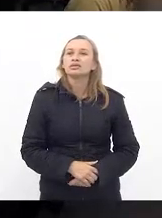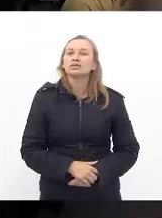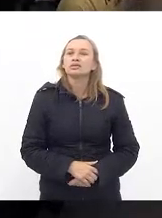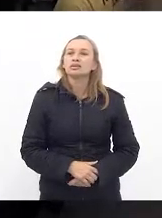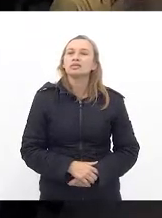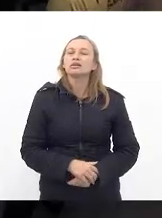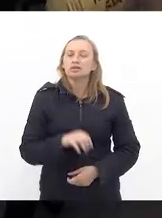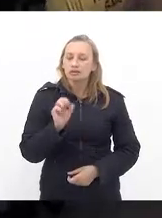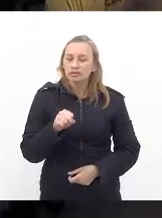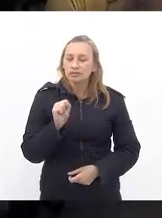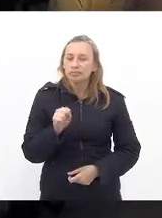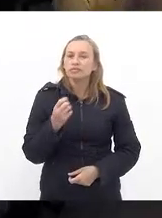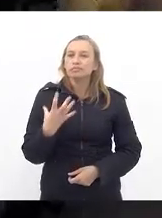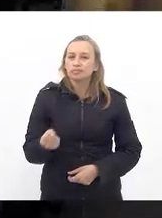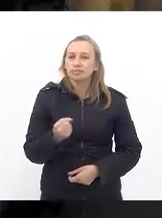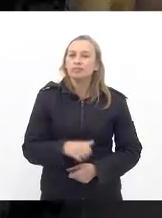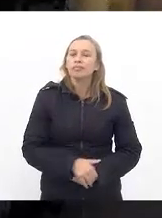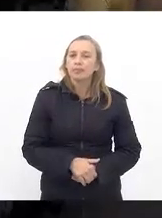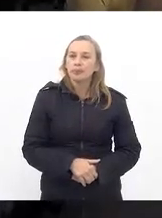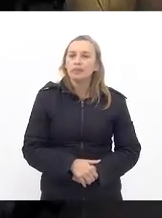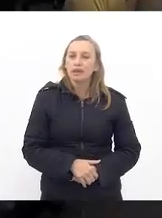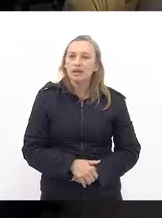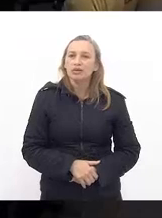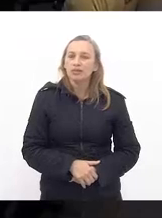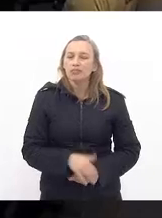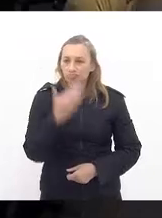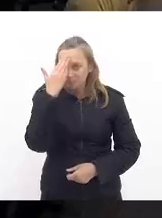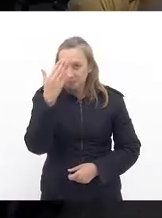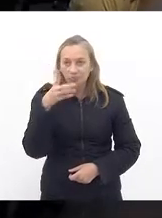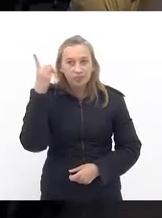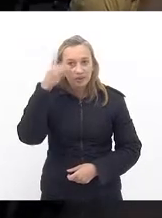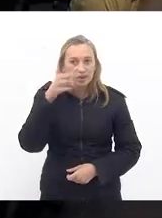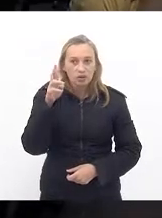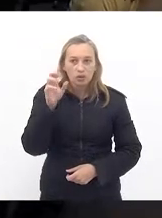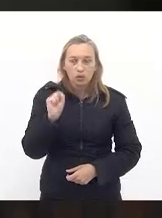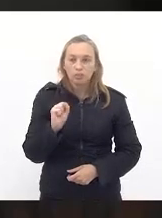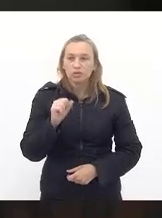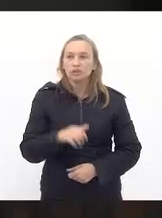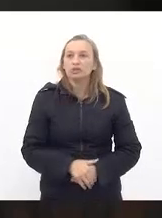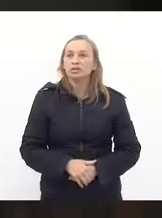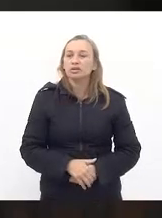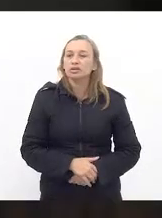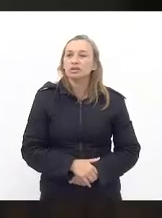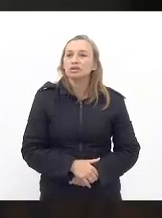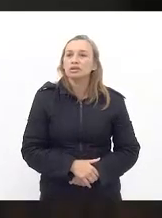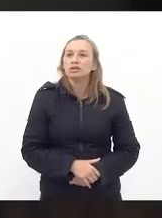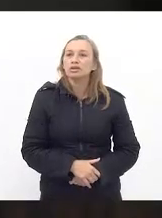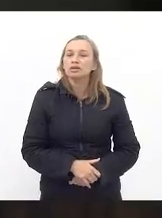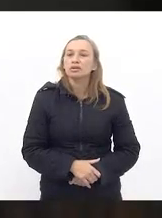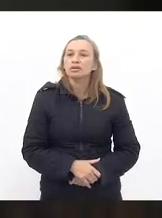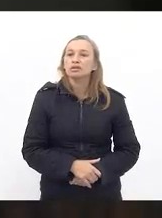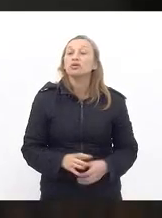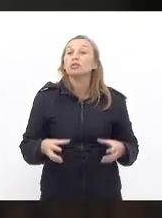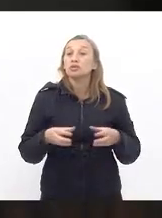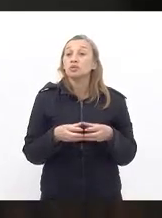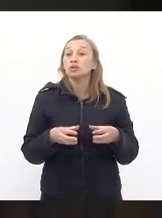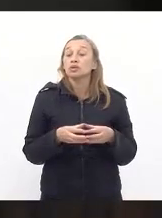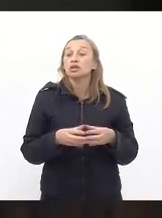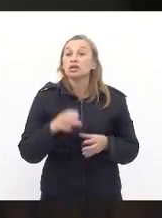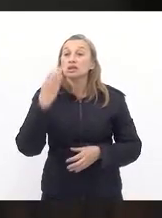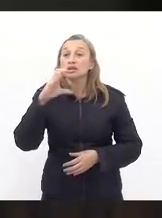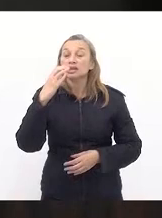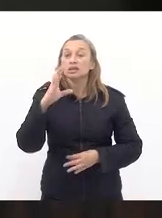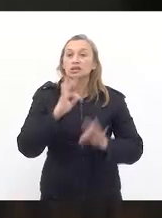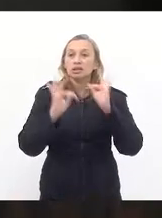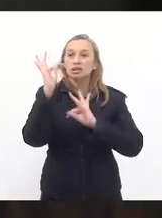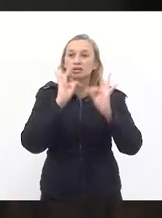meu está consignado o vídeo Brigada brigada Deputado Rubens bomtempo e pela comissão de ciência